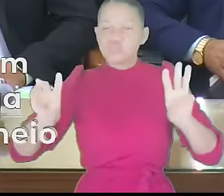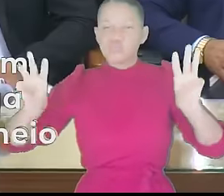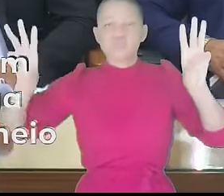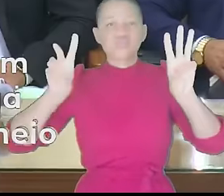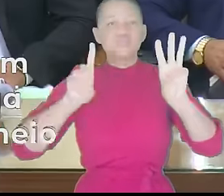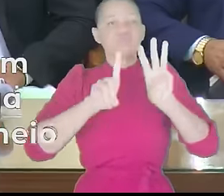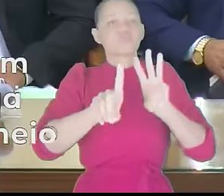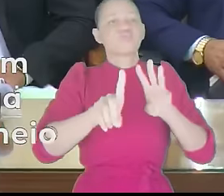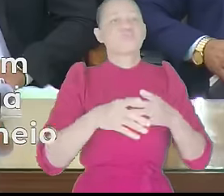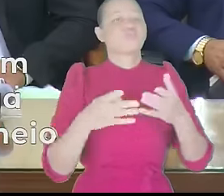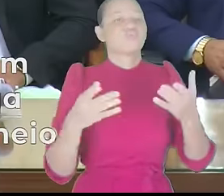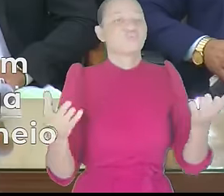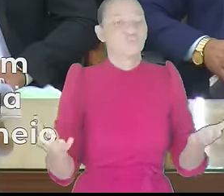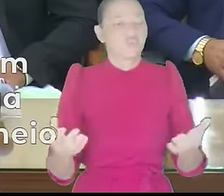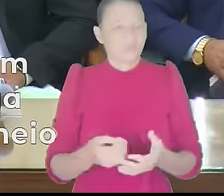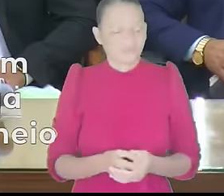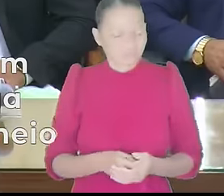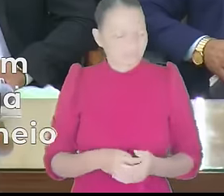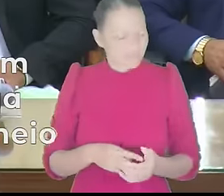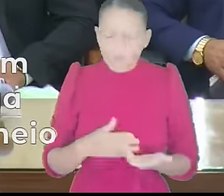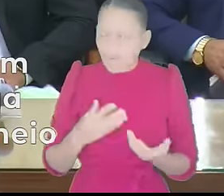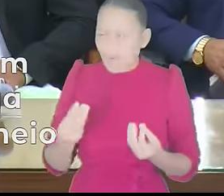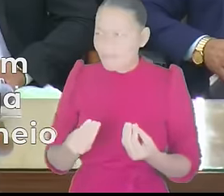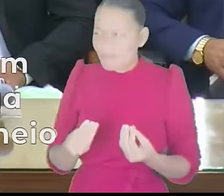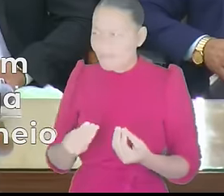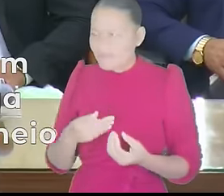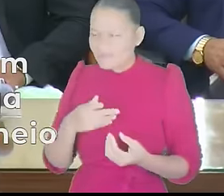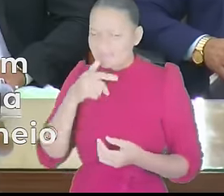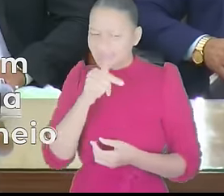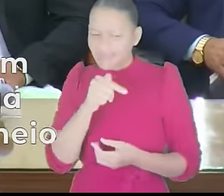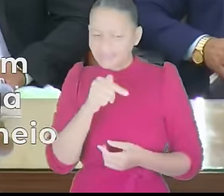sete. Aleluia. Ele não pulou não algum?